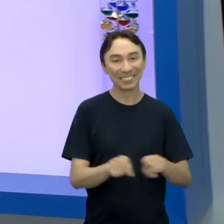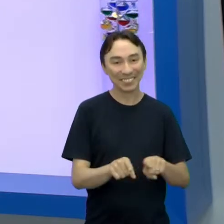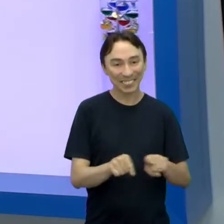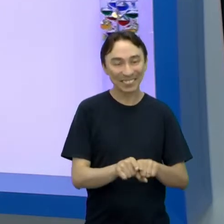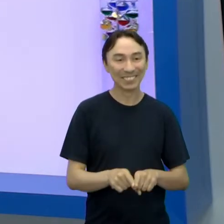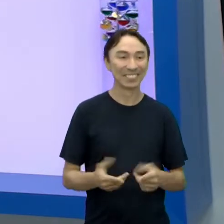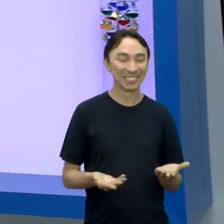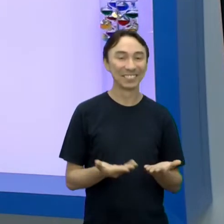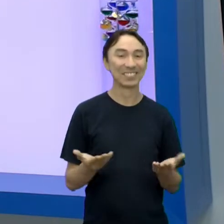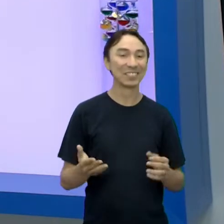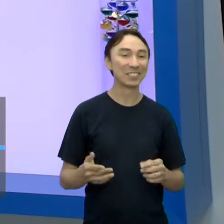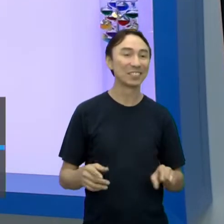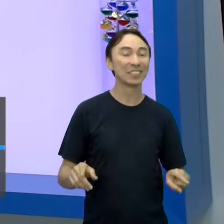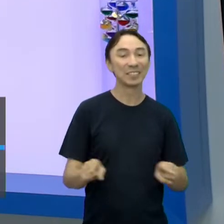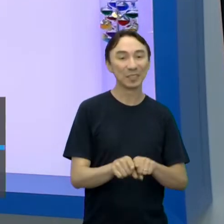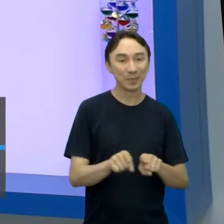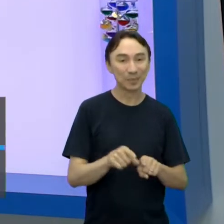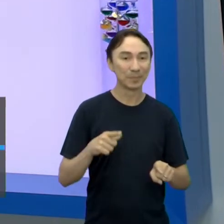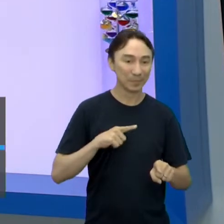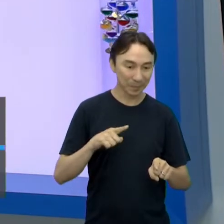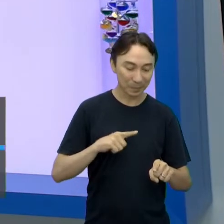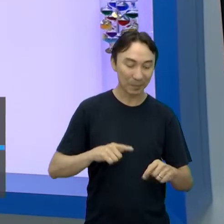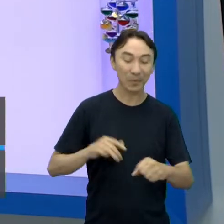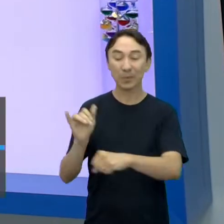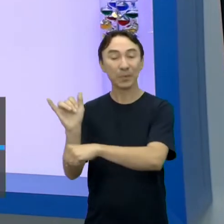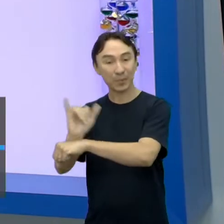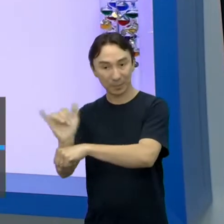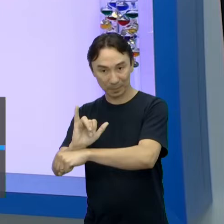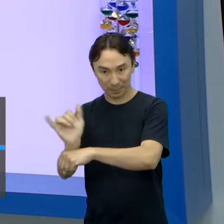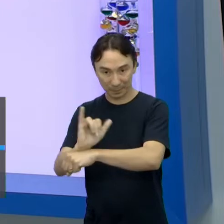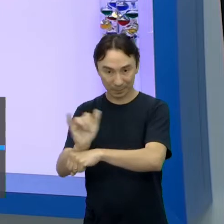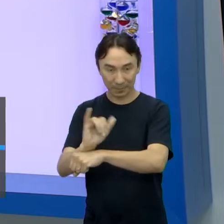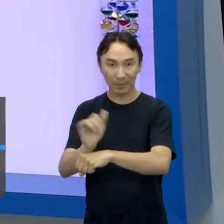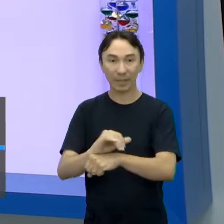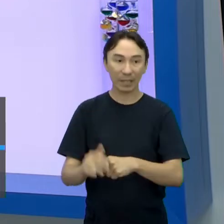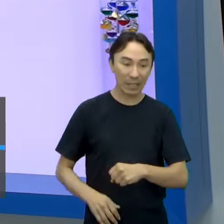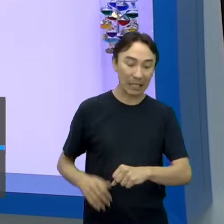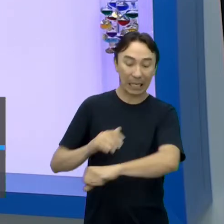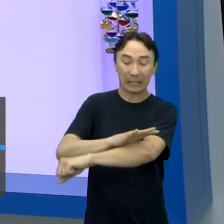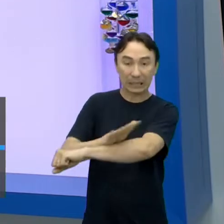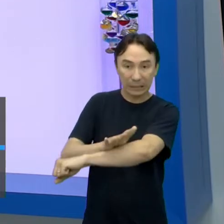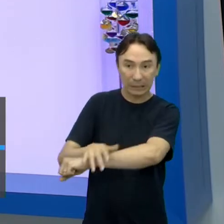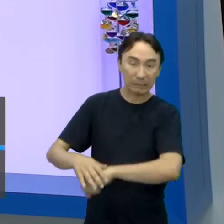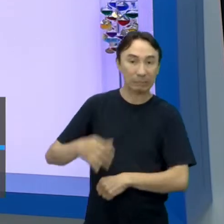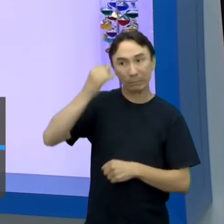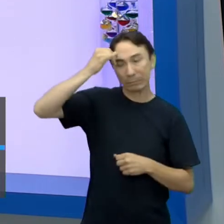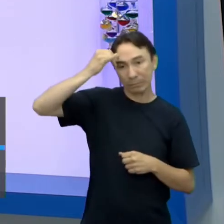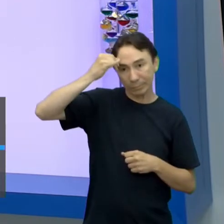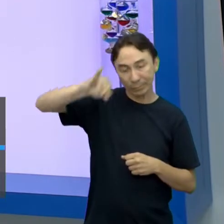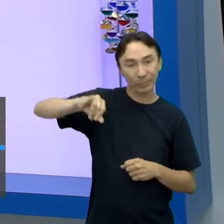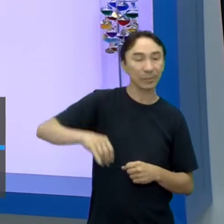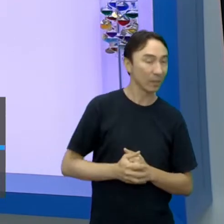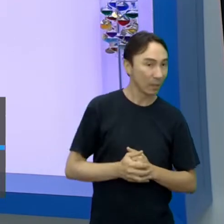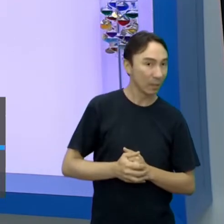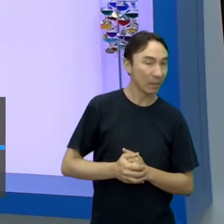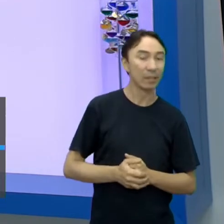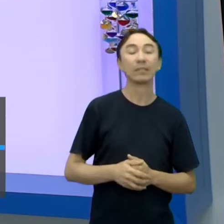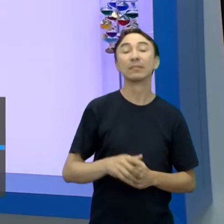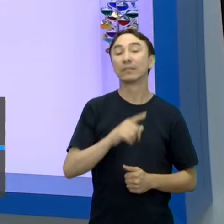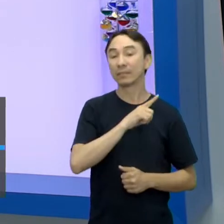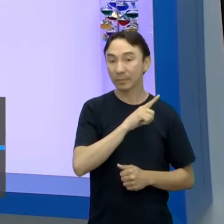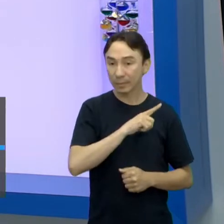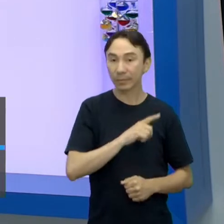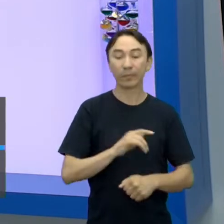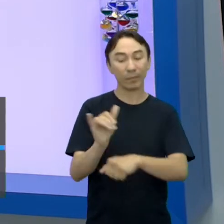nosso canal Trilha Antirracista do CMSP, tá pra vocês aí, ó. Então acesse o canal, tem várias